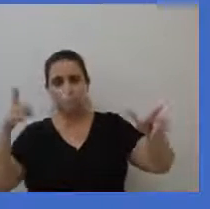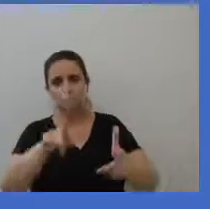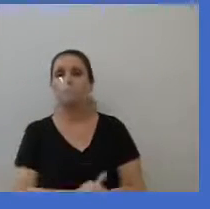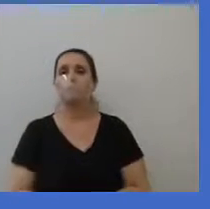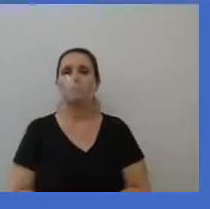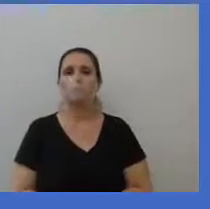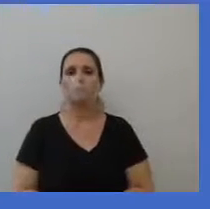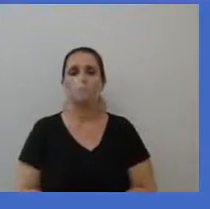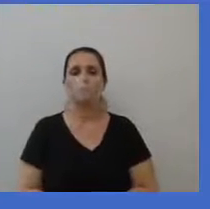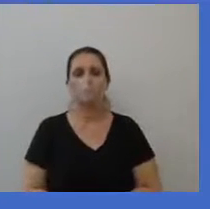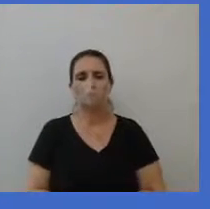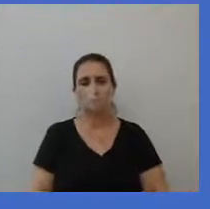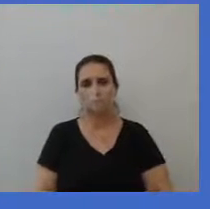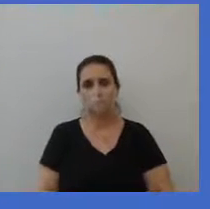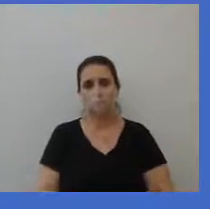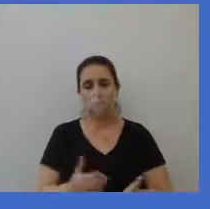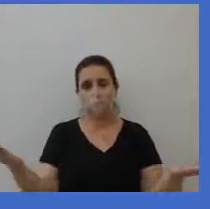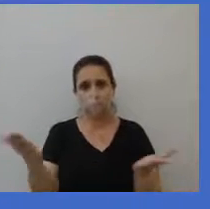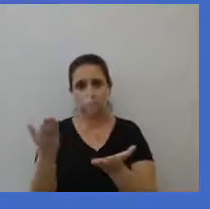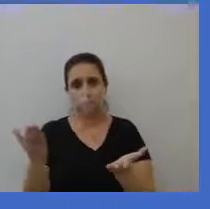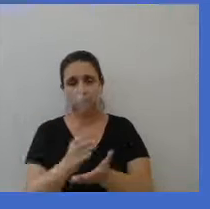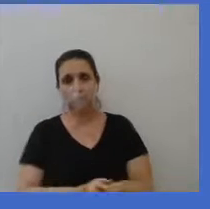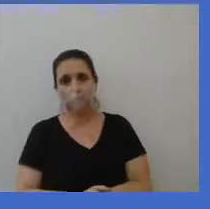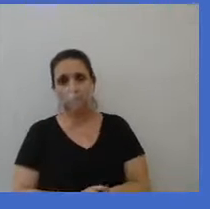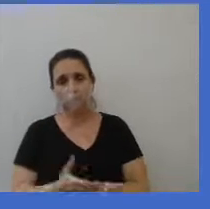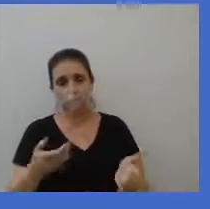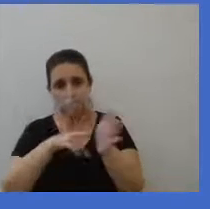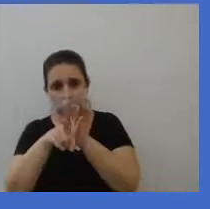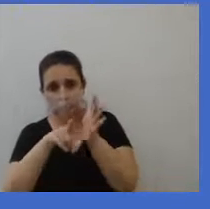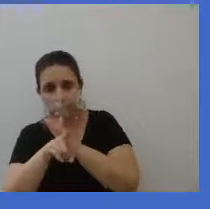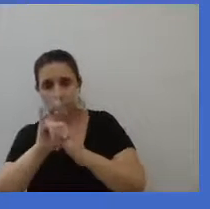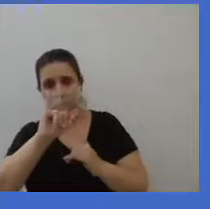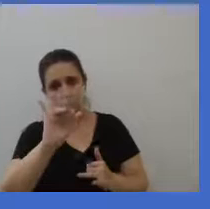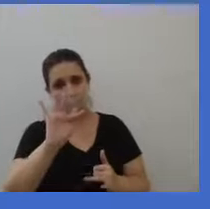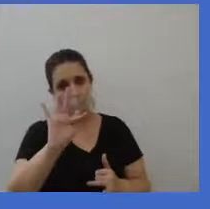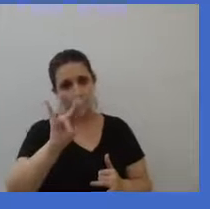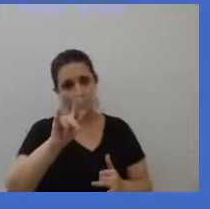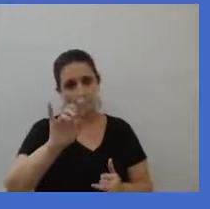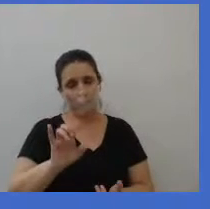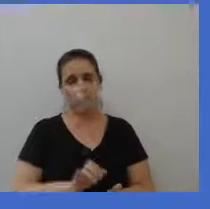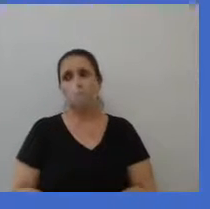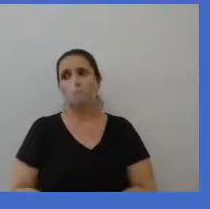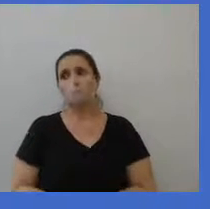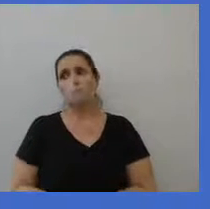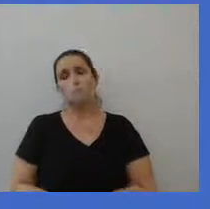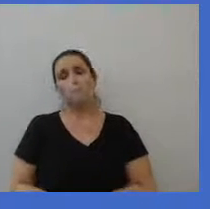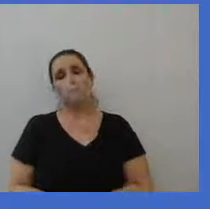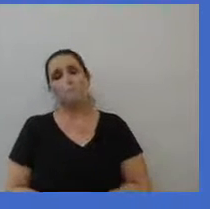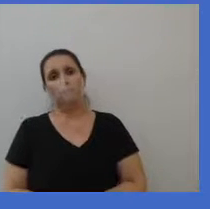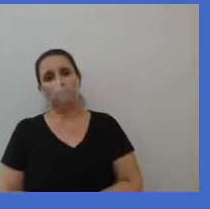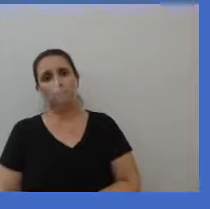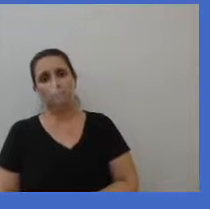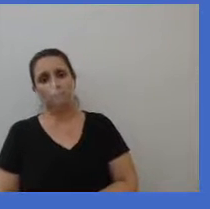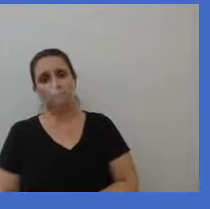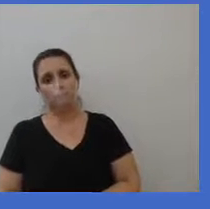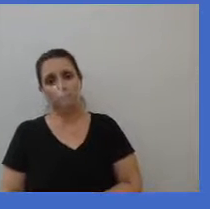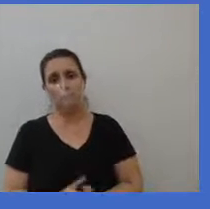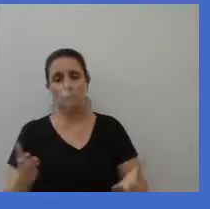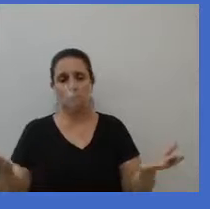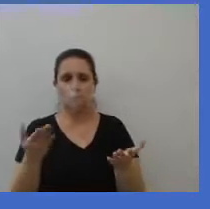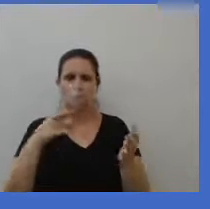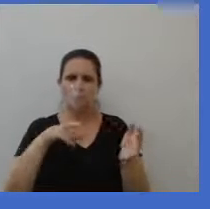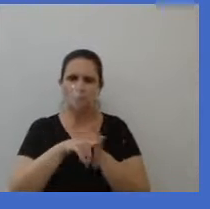nós devemos dedicar mais tempo a esse tipo de texto. Bem, agora tem a relação do verbal